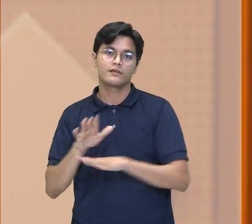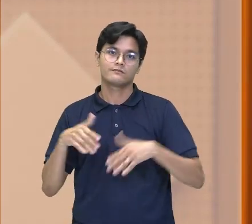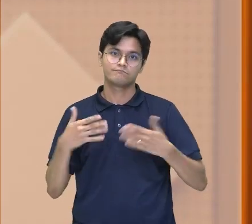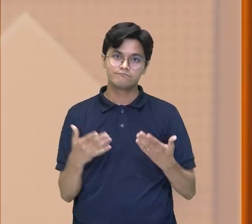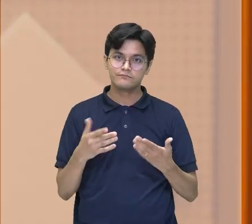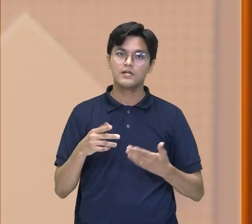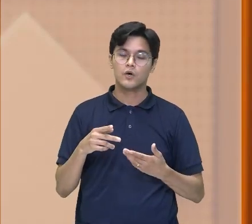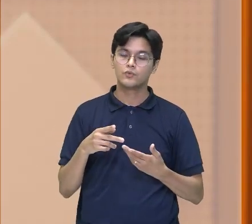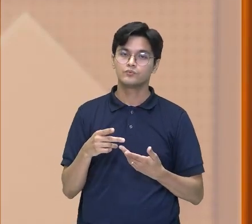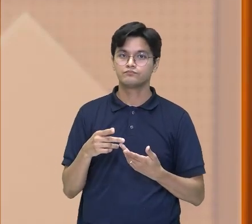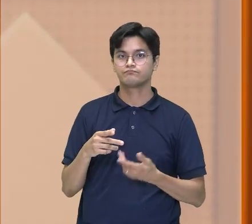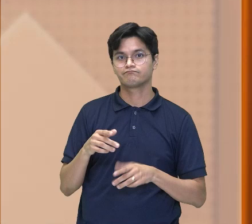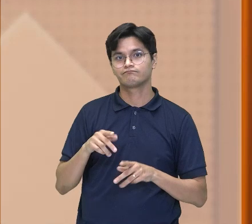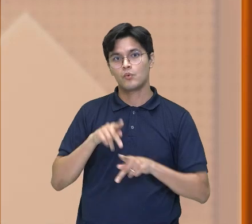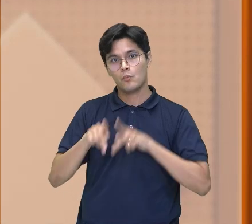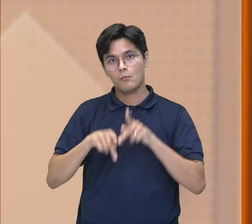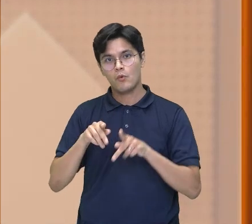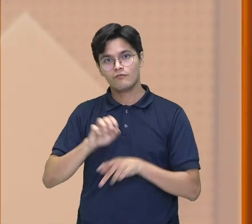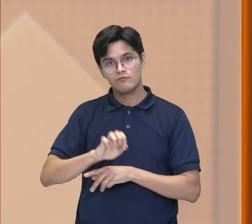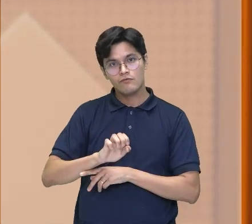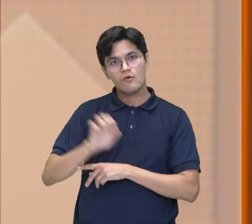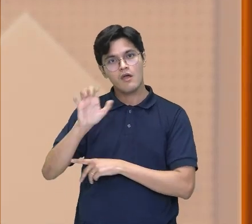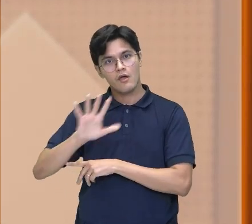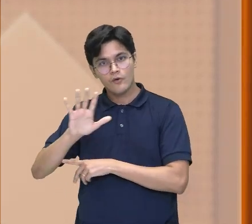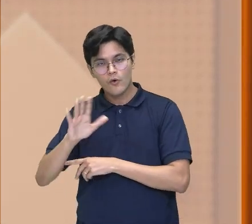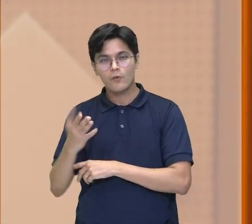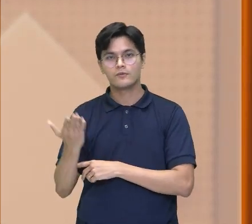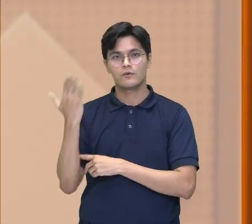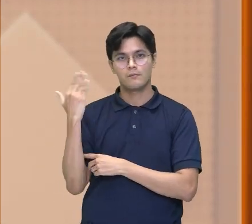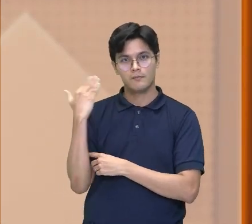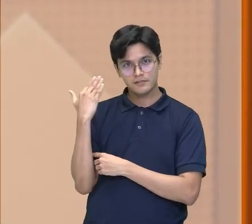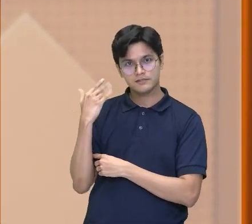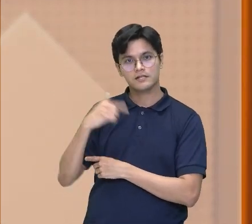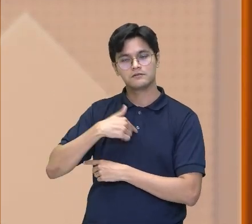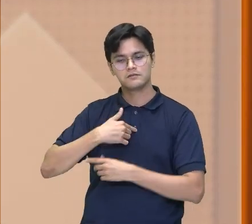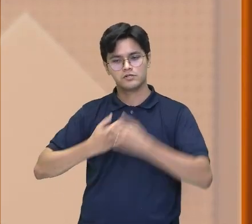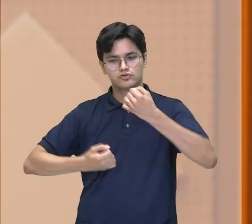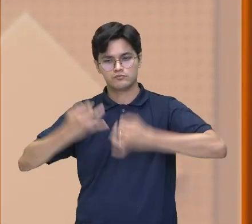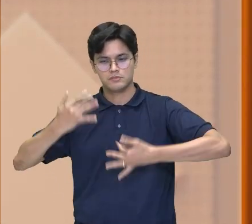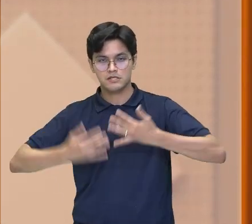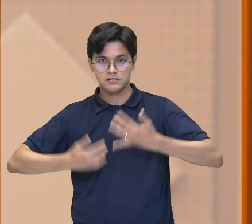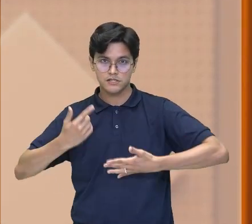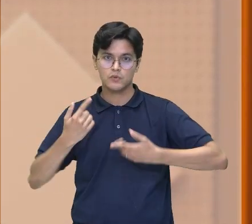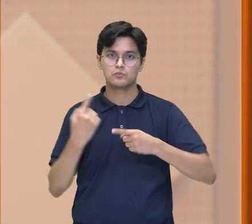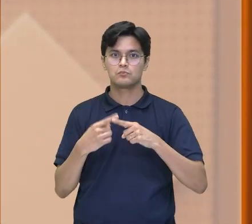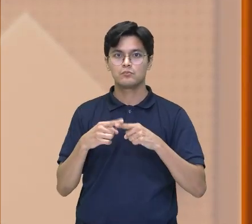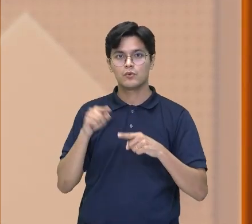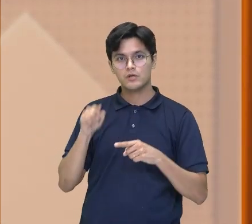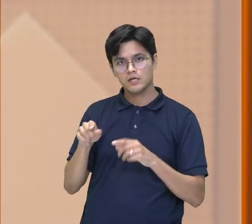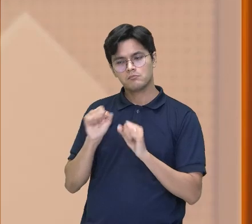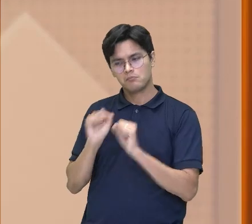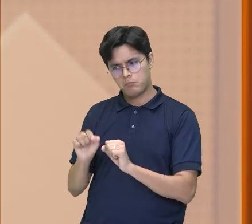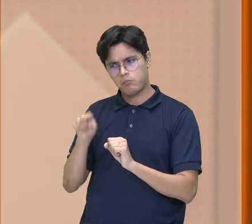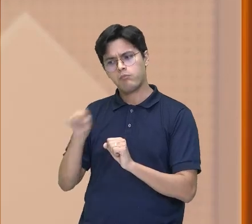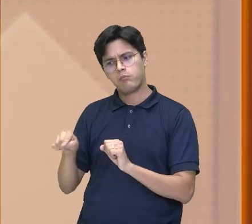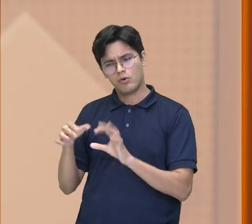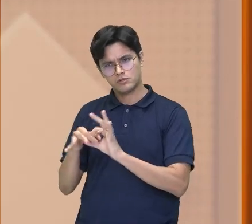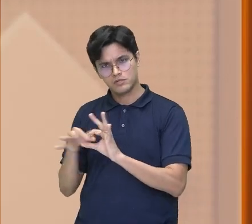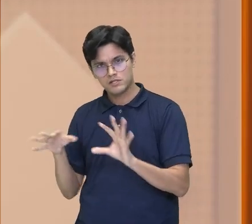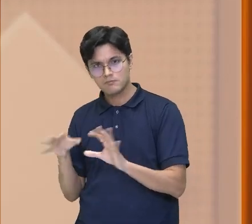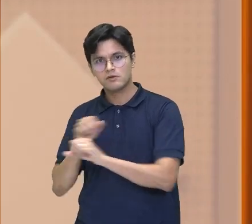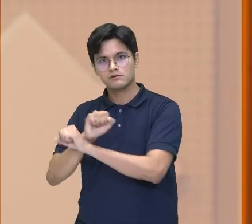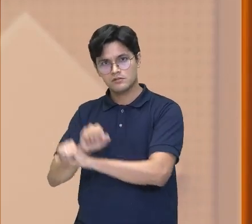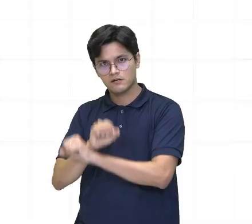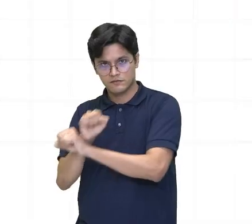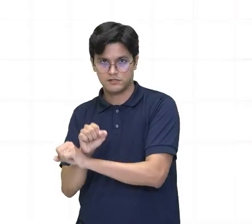estar na condição subhumana e logo podendo ser ali colocado na condição de escravizado, certo? Em